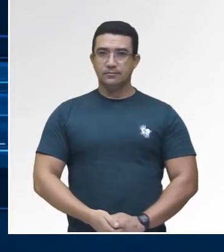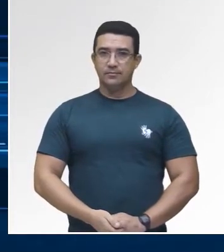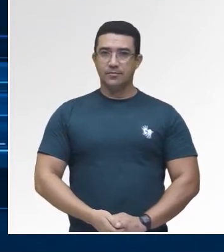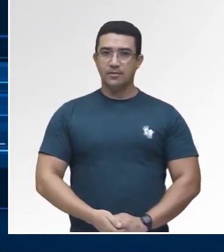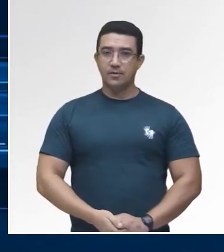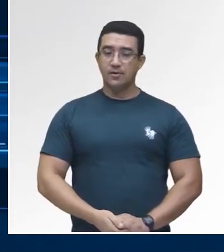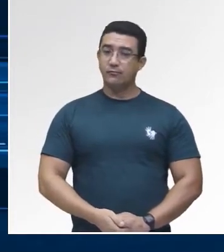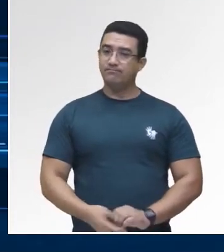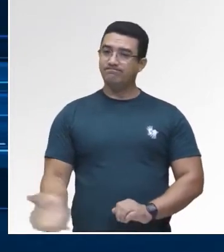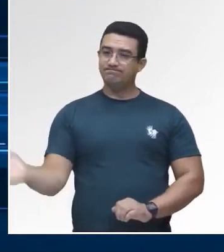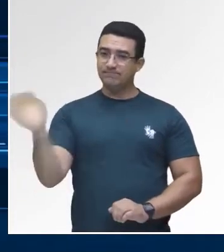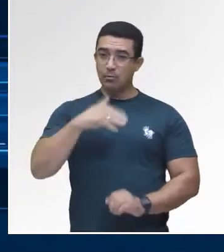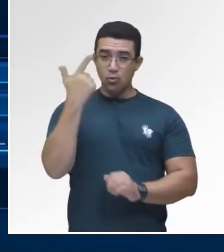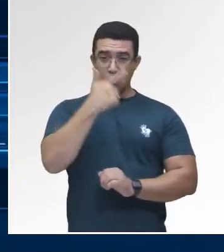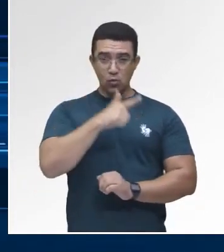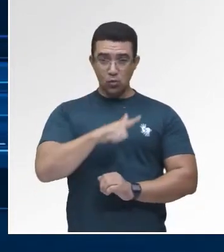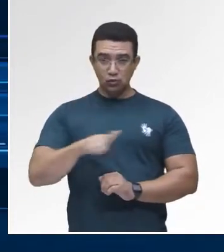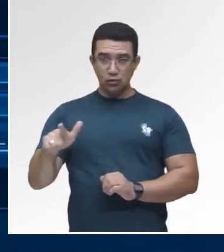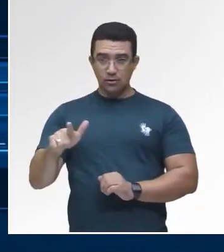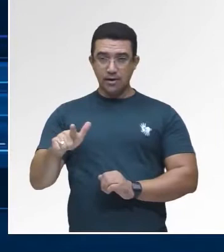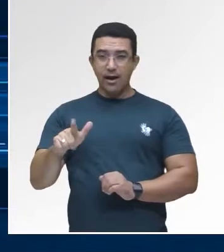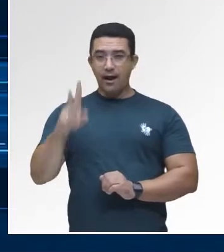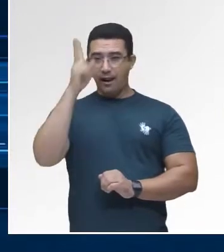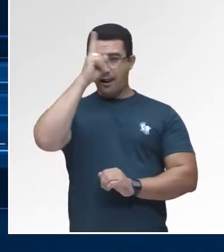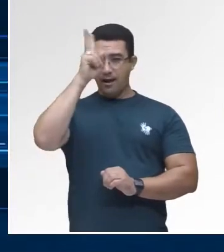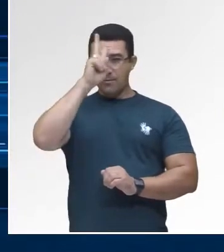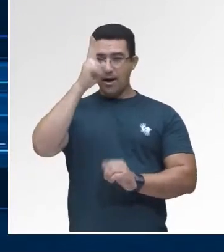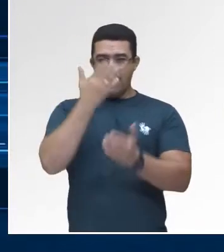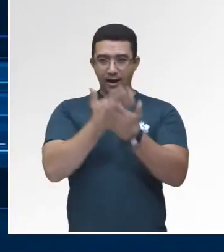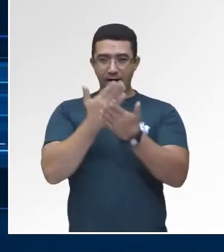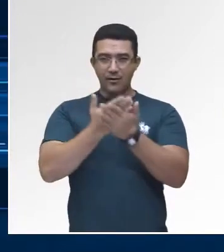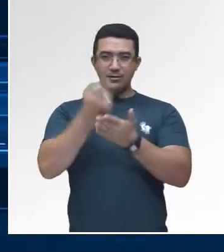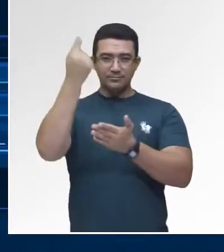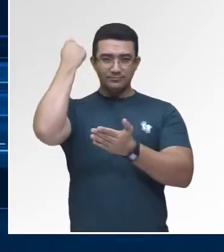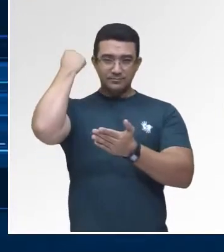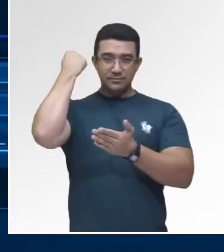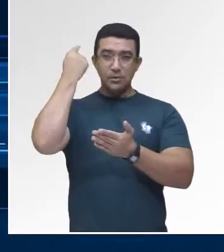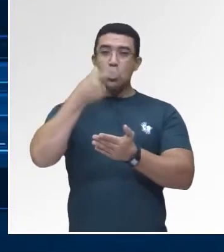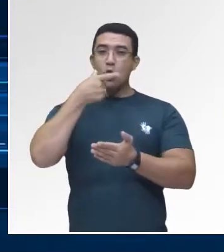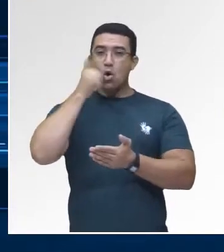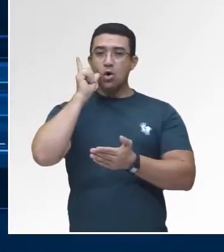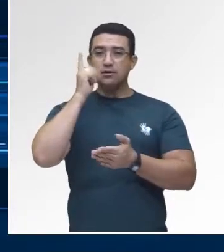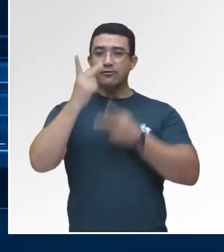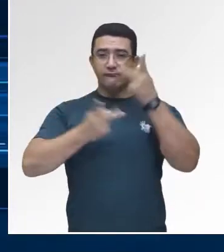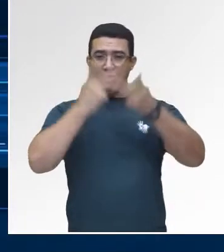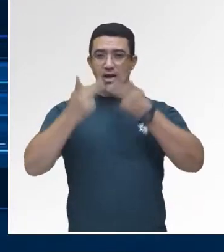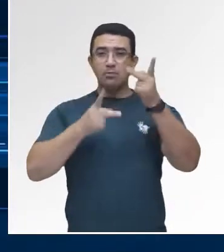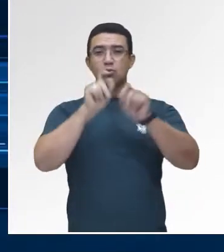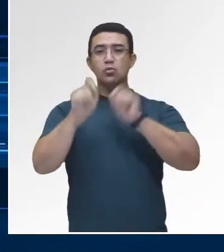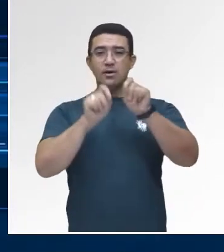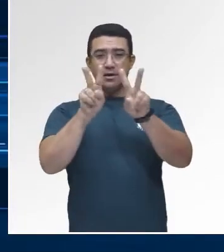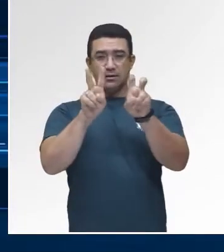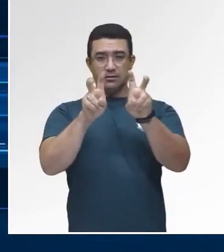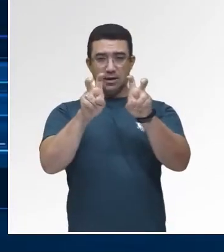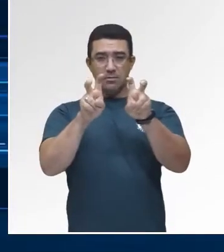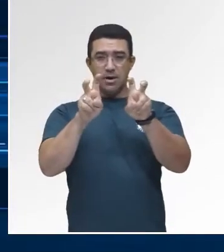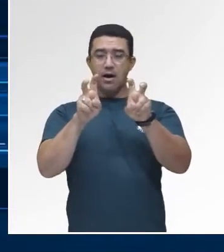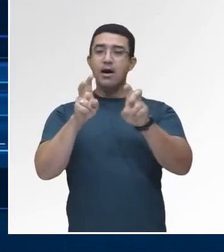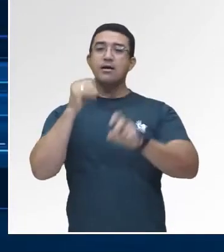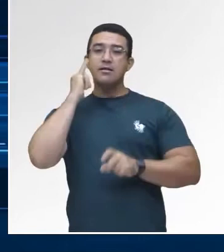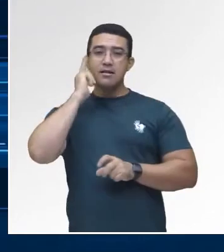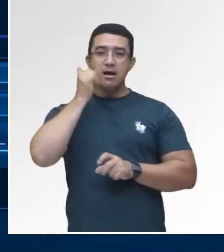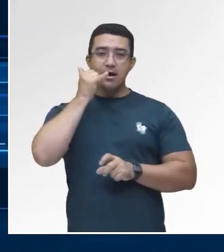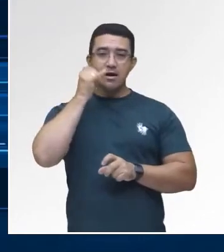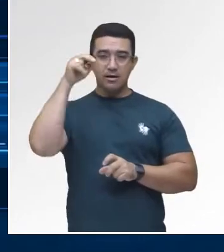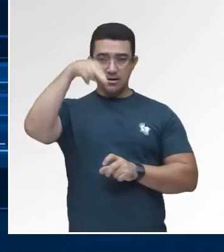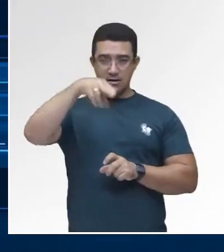Vamos dar prosseguimento. Vamos fazer a revisão da aula anterior. Falamos ontem sobre narração. Não foi narração? Narração, exatamente.